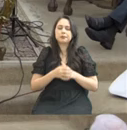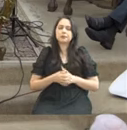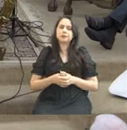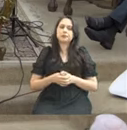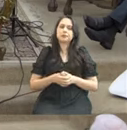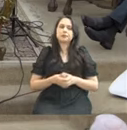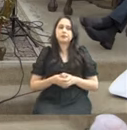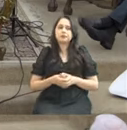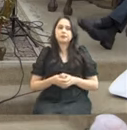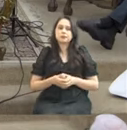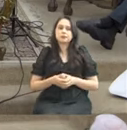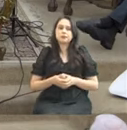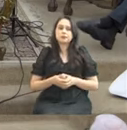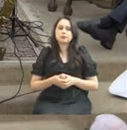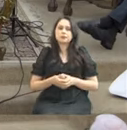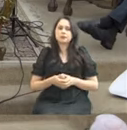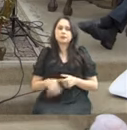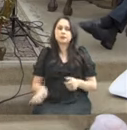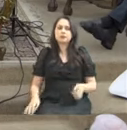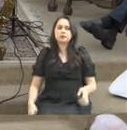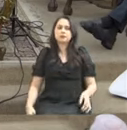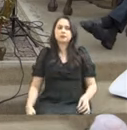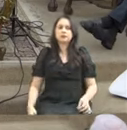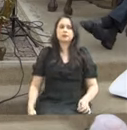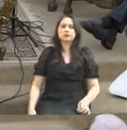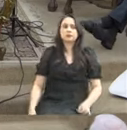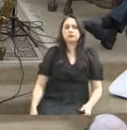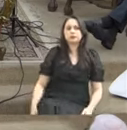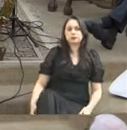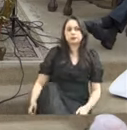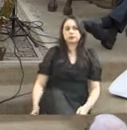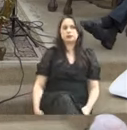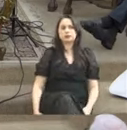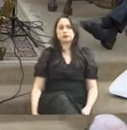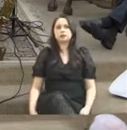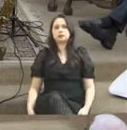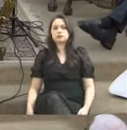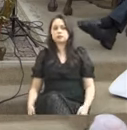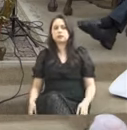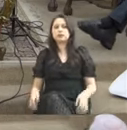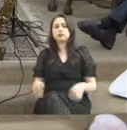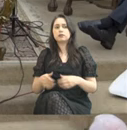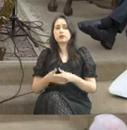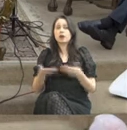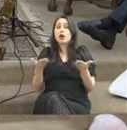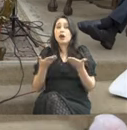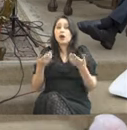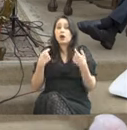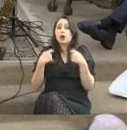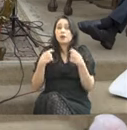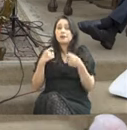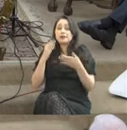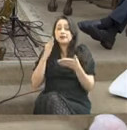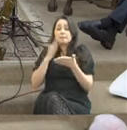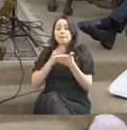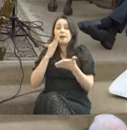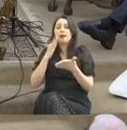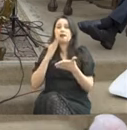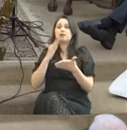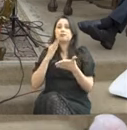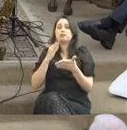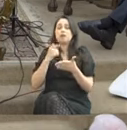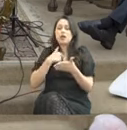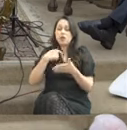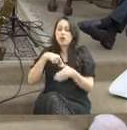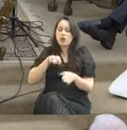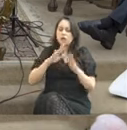Mas está na hora de fechar isso. Está na hora de dar um bloqueio, dizer, não, eu vou para a igreja